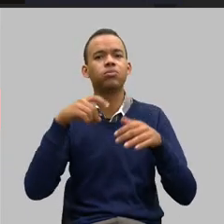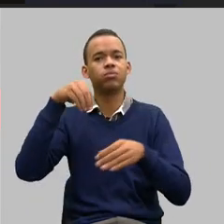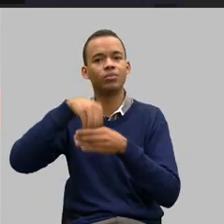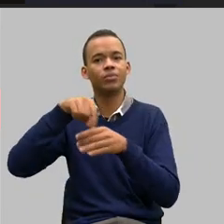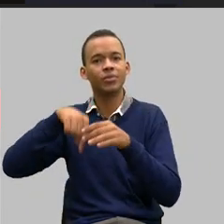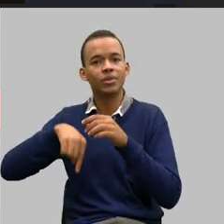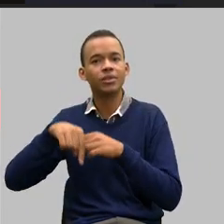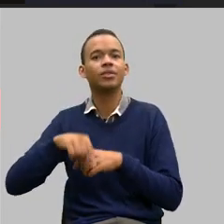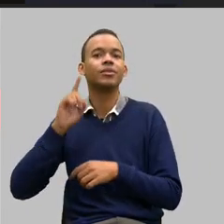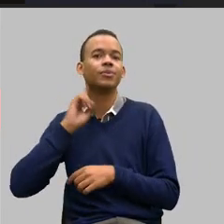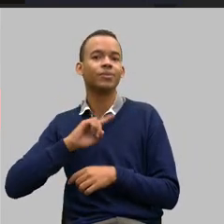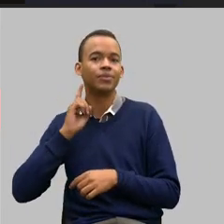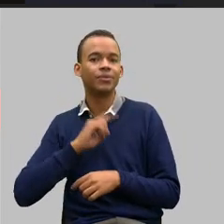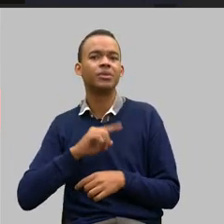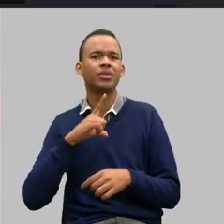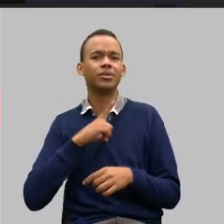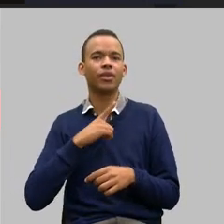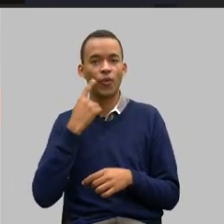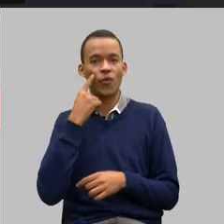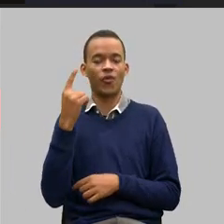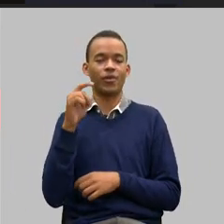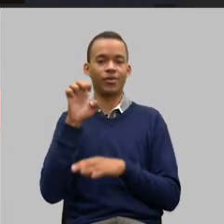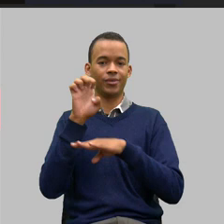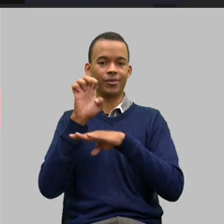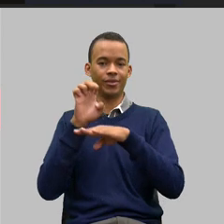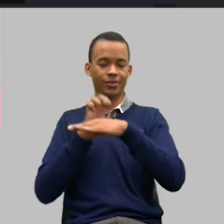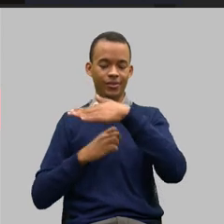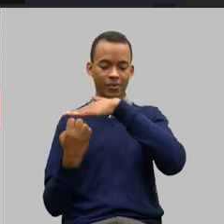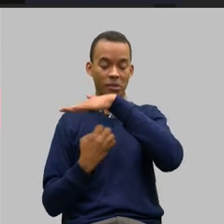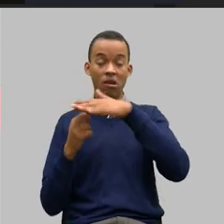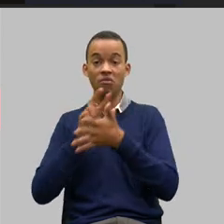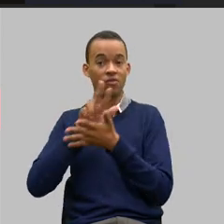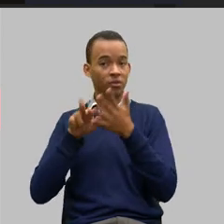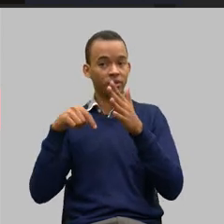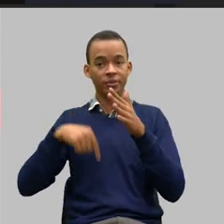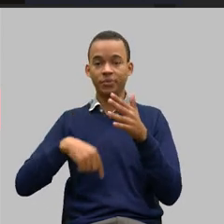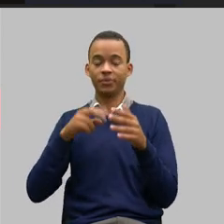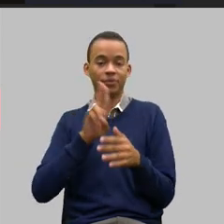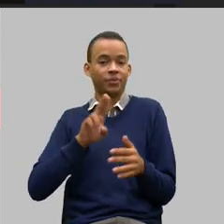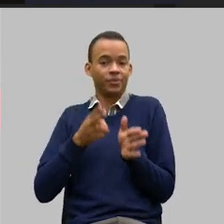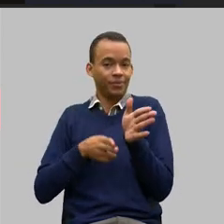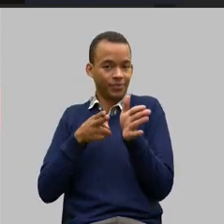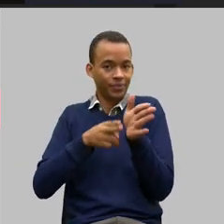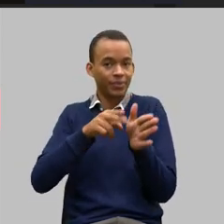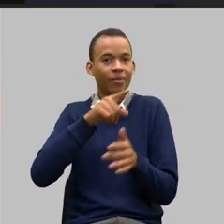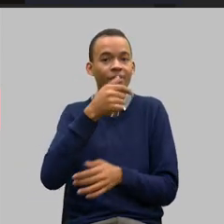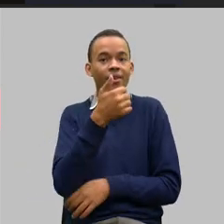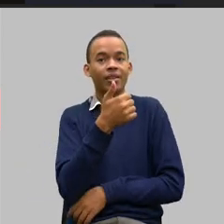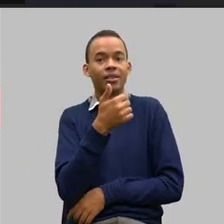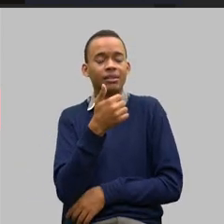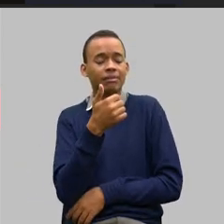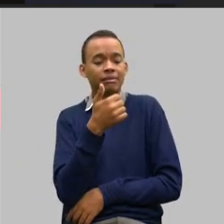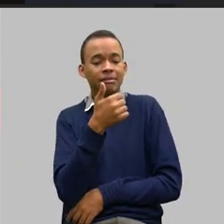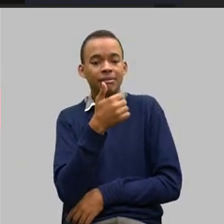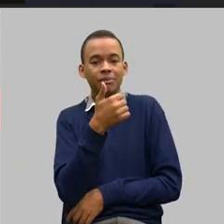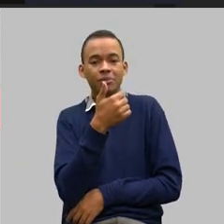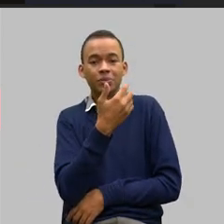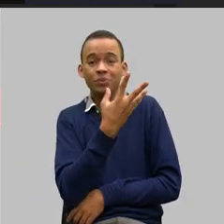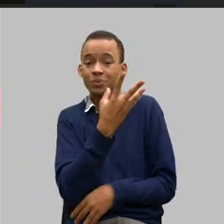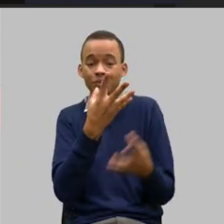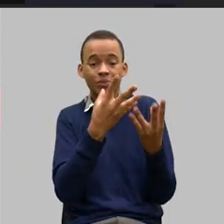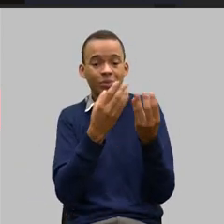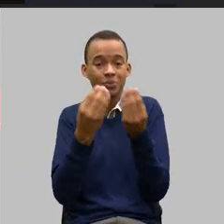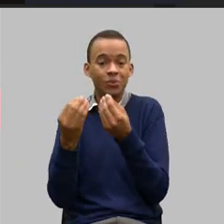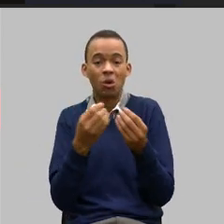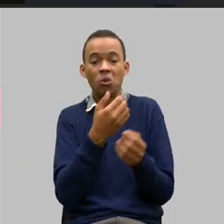mrss isso representa eh senhores e senhoras eh algumas dezenas de bilhões de reais de investimento né que